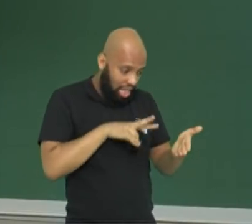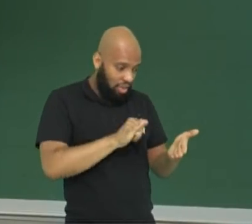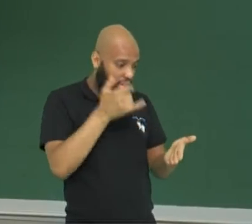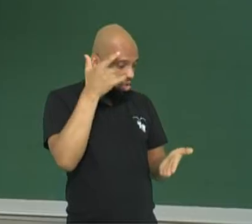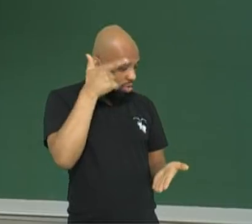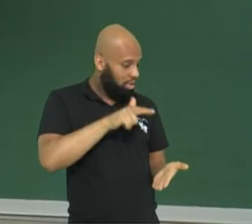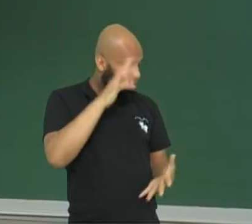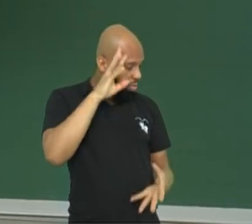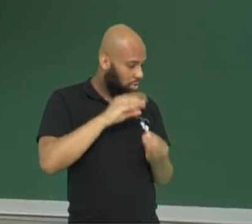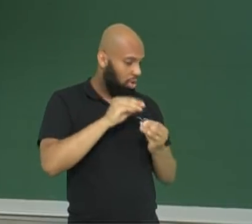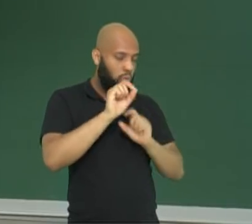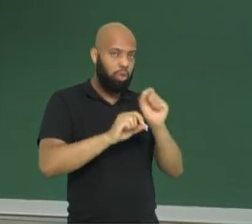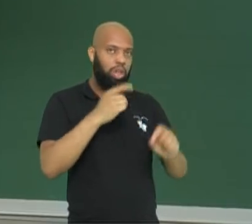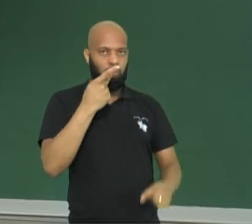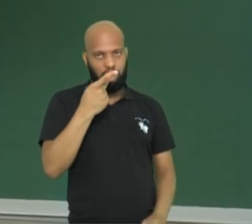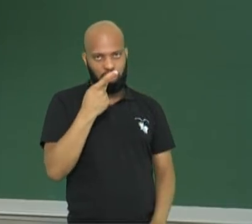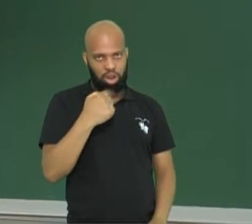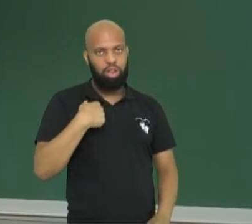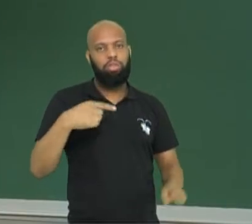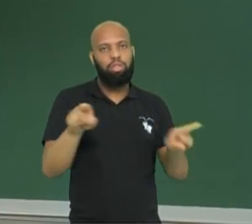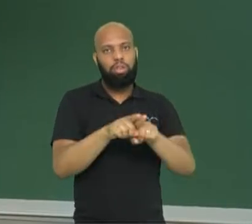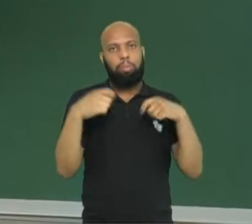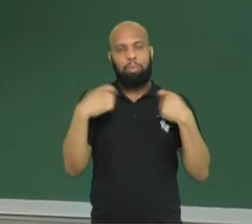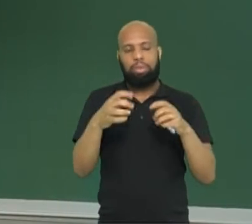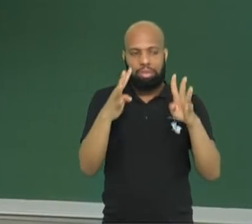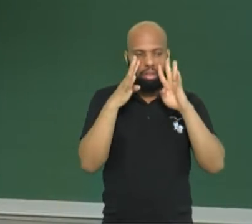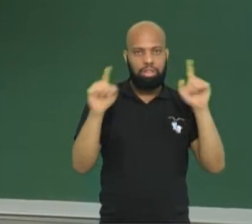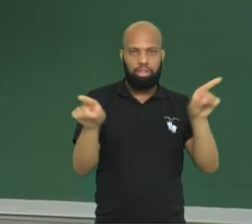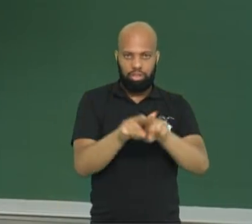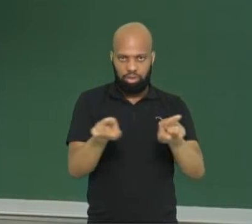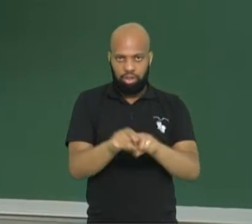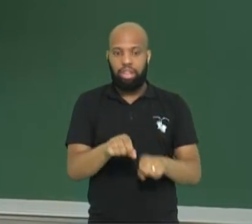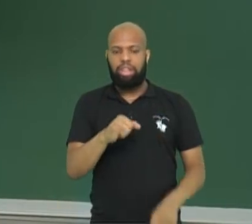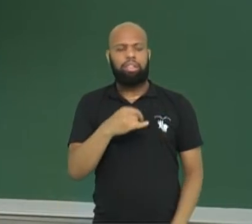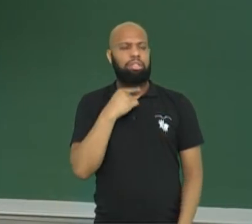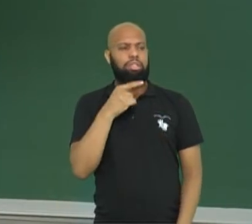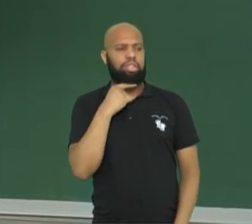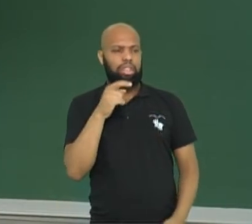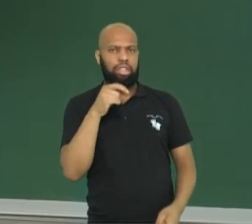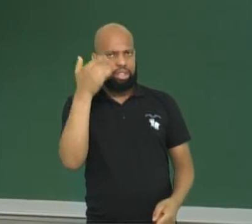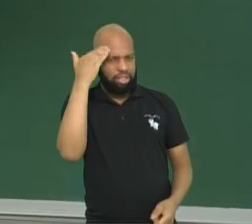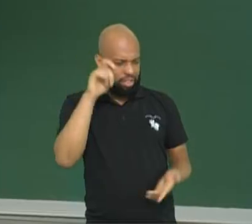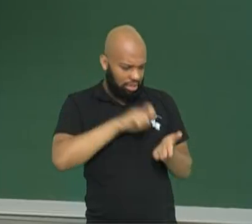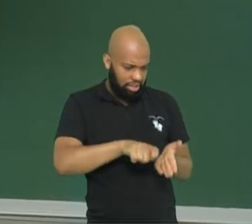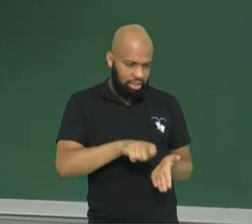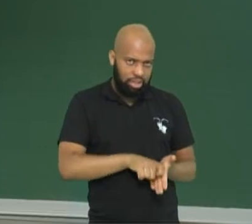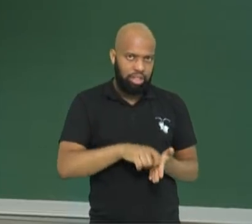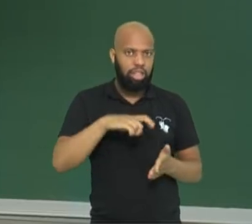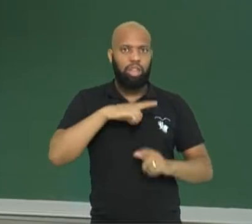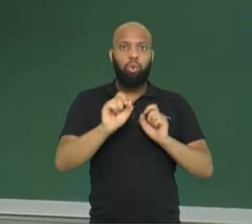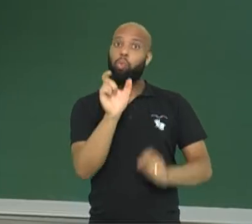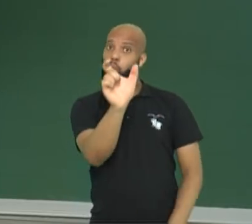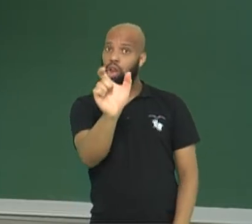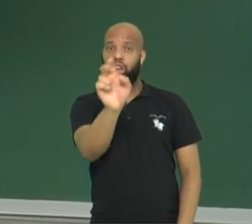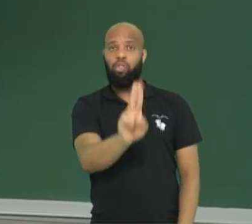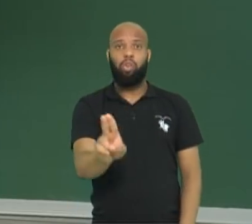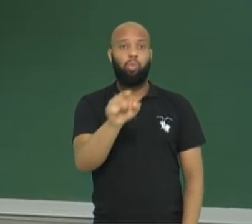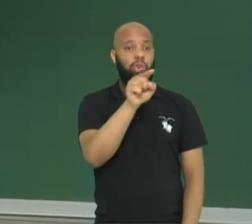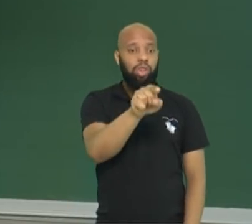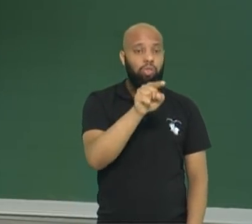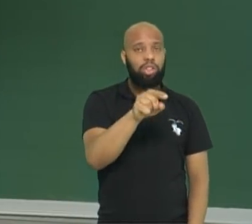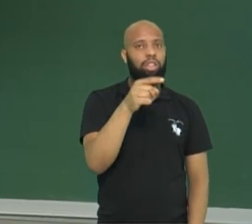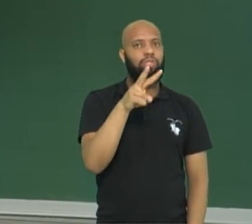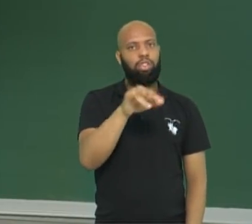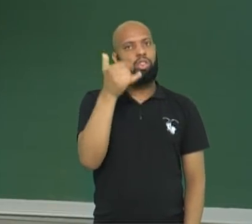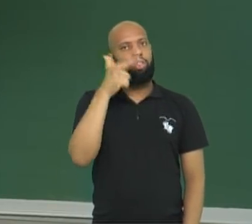estou falando, né? Então, isso eu preciso também prestar atenção. Se ele não entende, eu vou ter que usar um termo que a outra pessoa